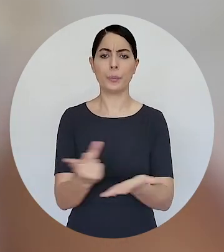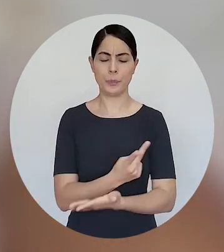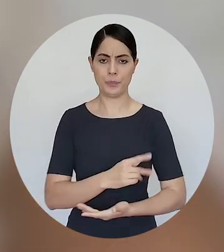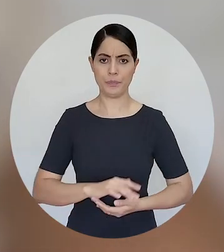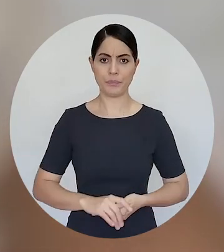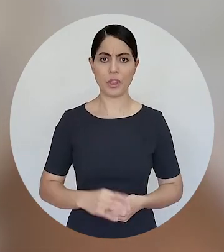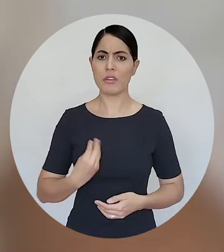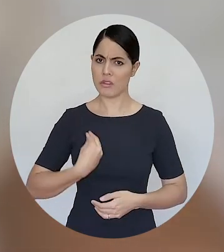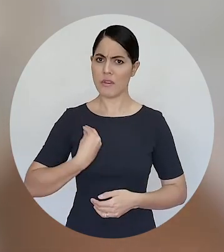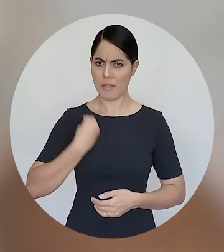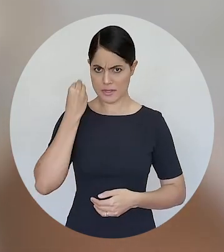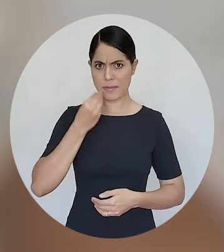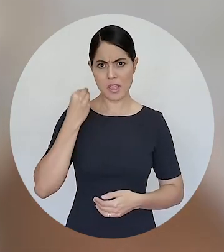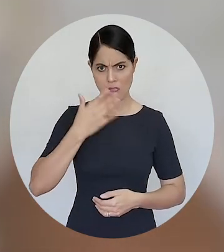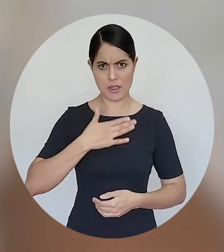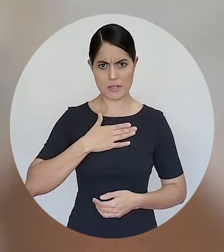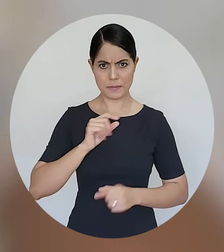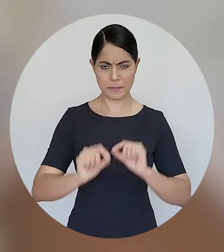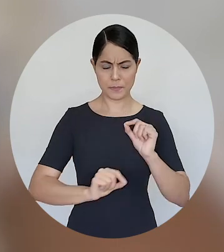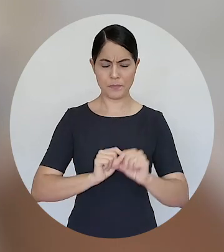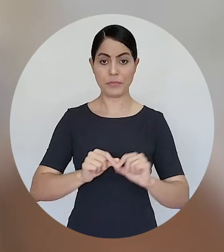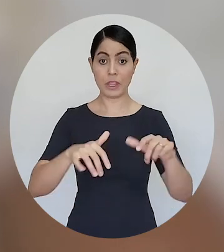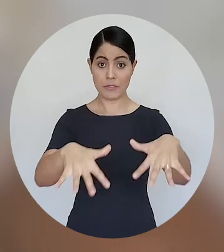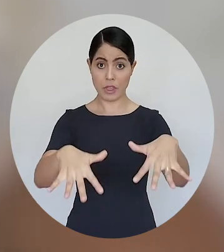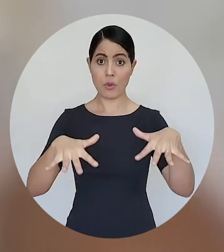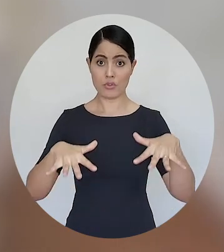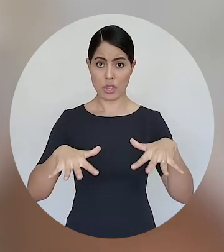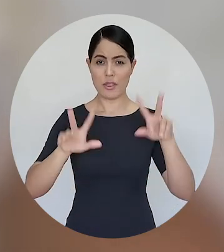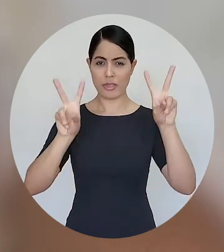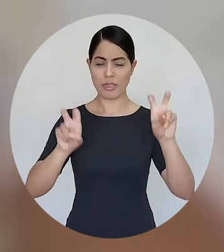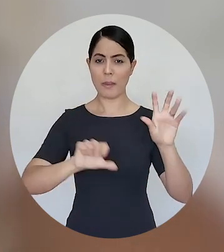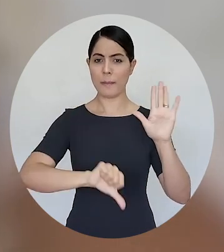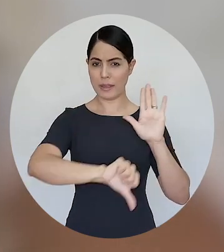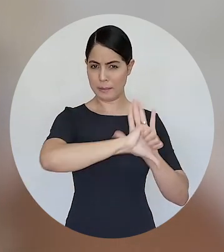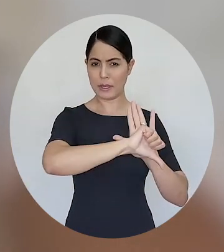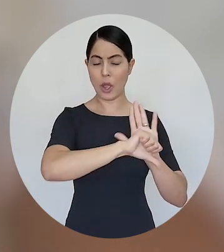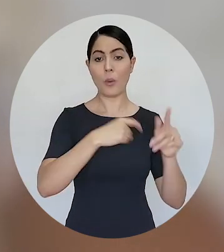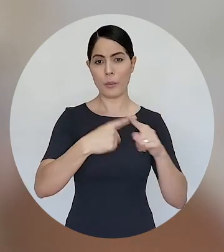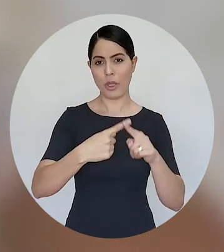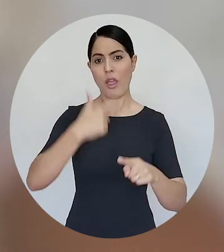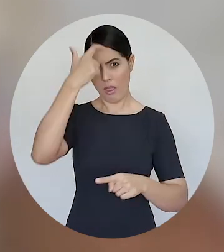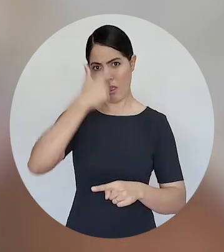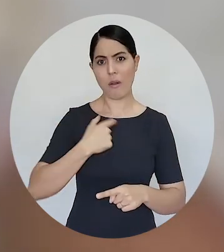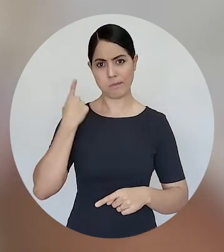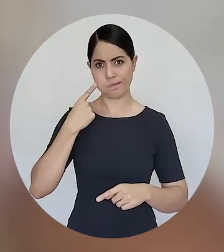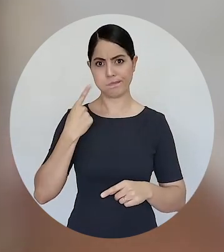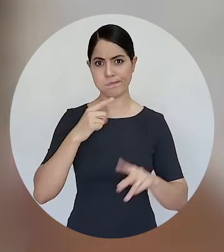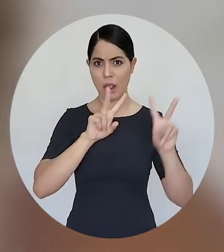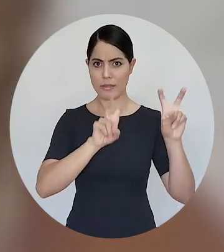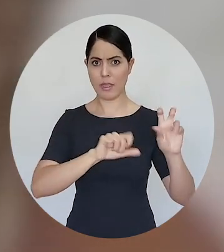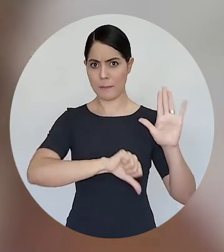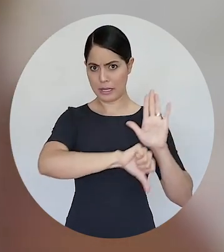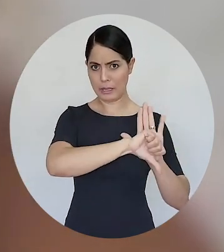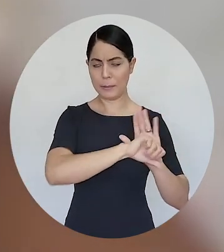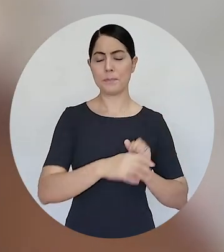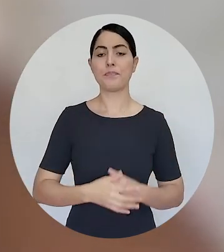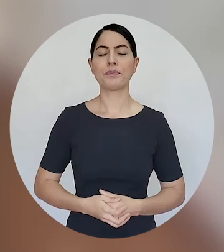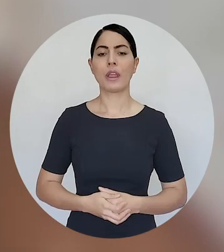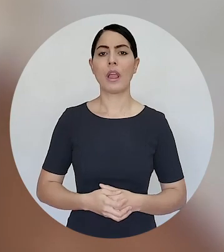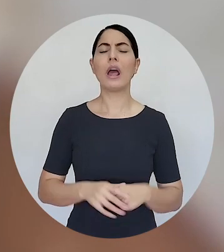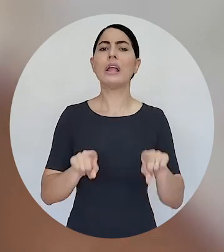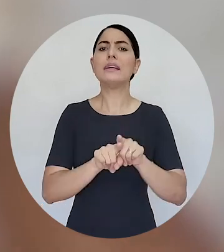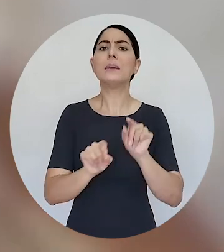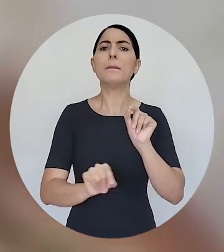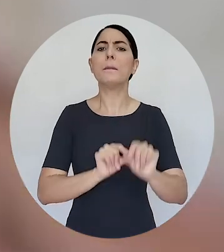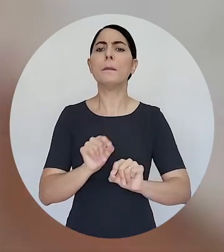outra situação que eu vivi foi em uma audiência criminal, eu sou advogada criminalista,